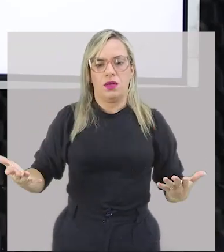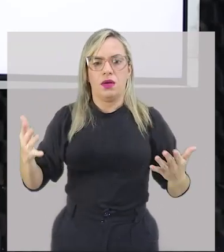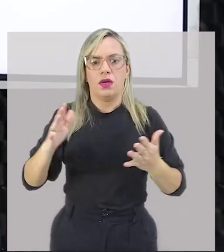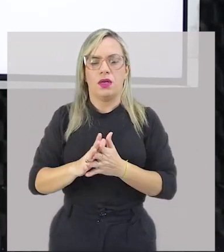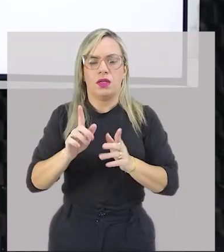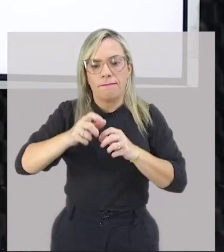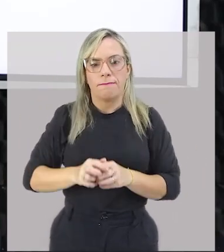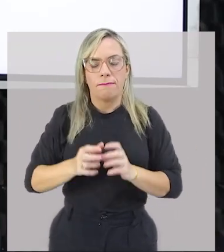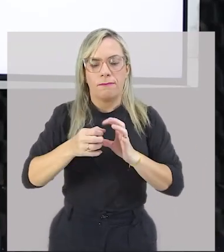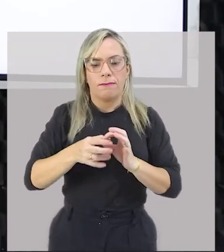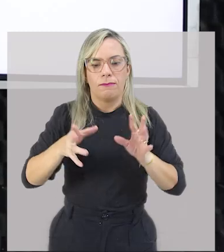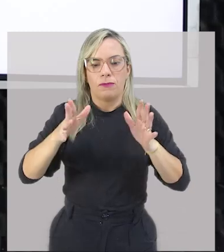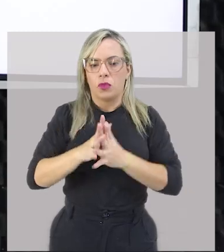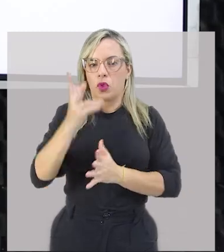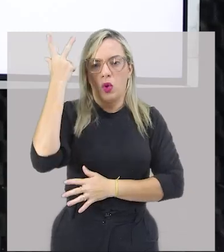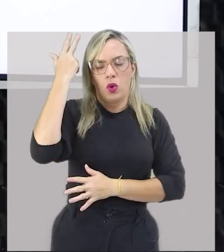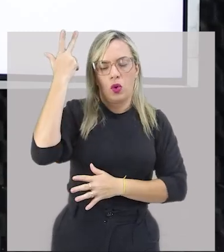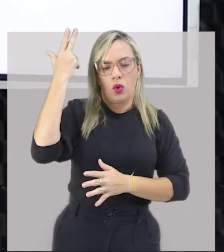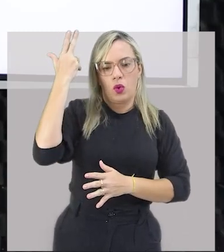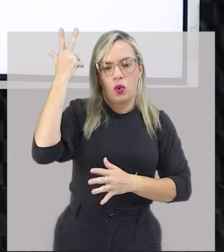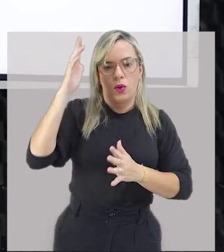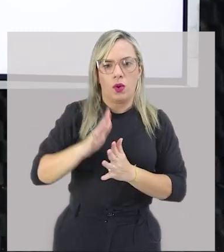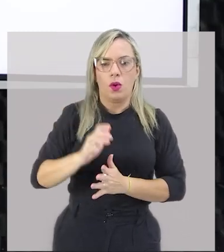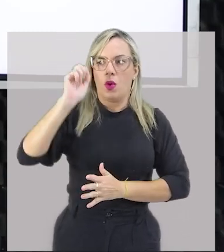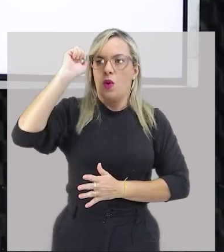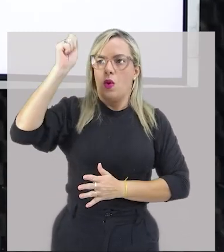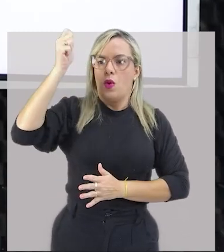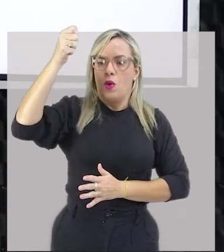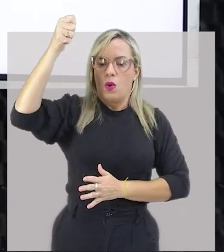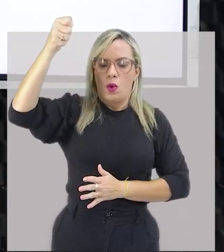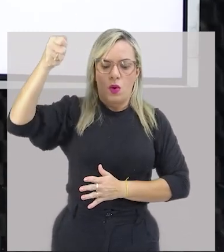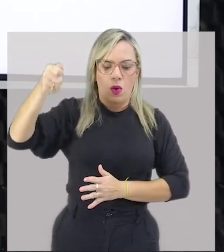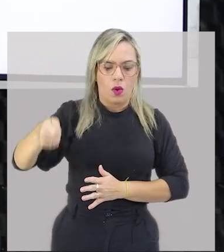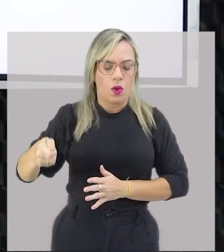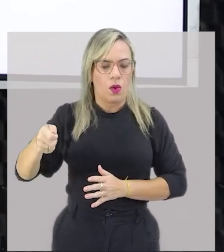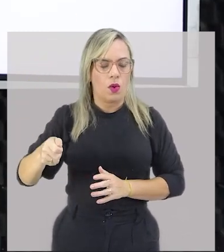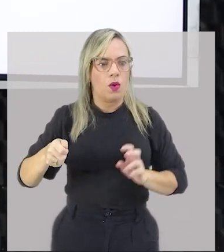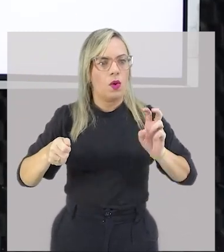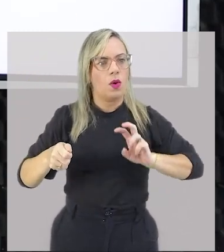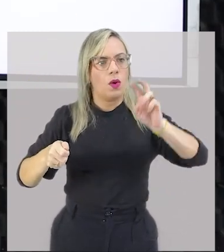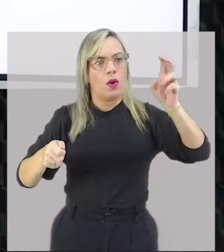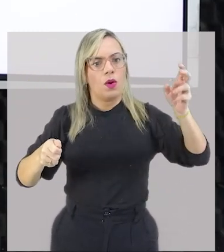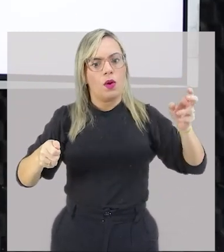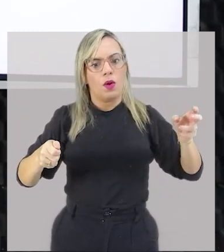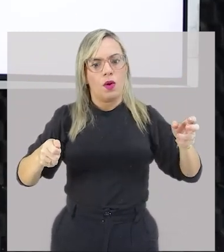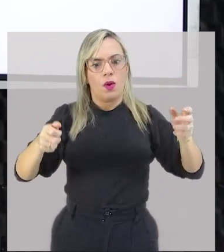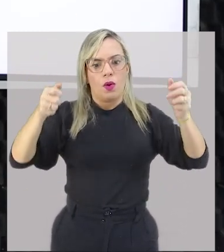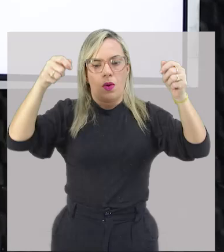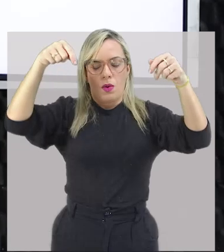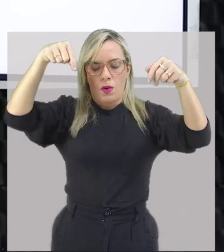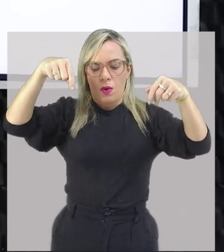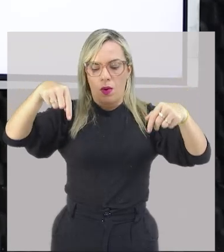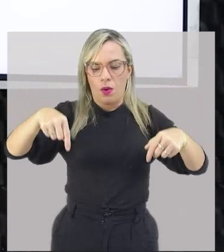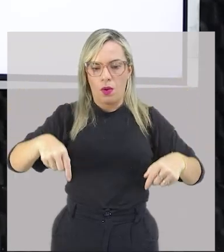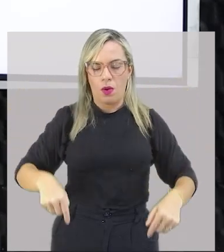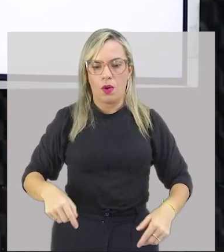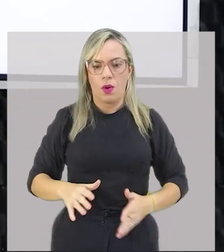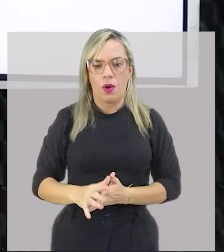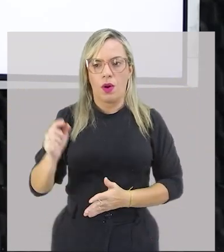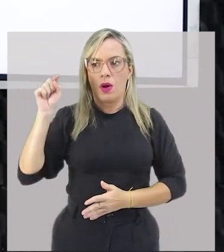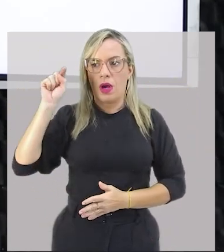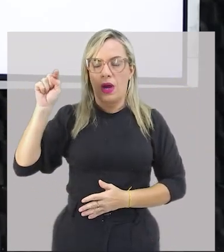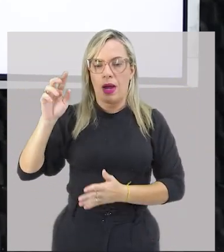pena, normalmente, você abandona de uma mesma altura, a pedra vai cair primeiro, a pena vem muito mais